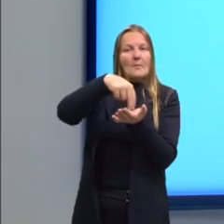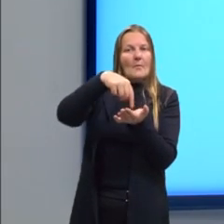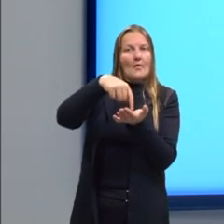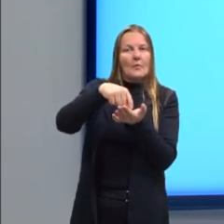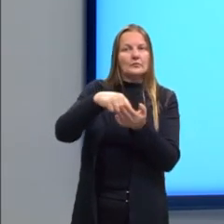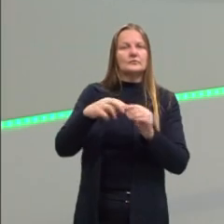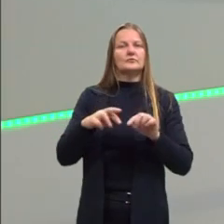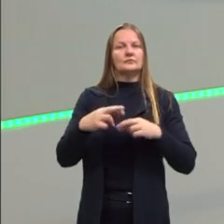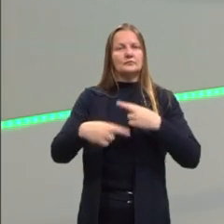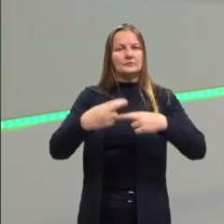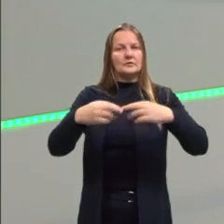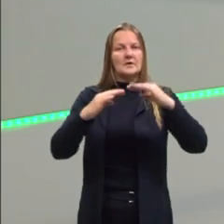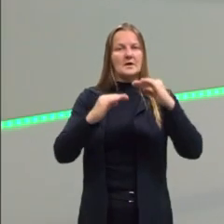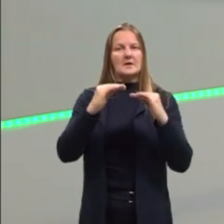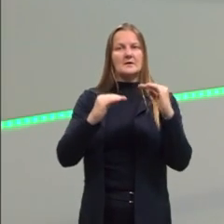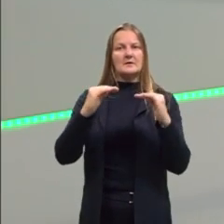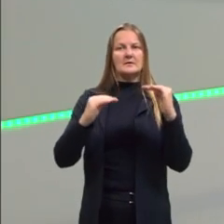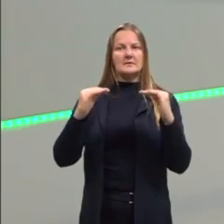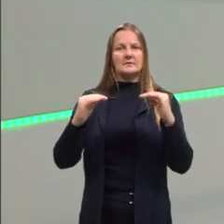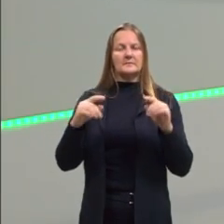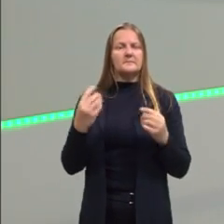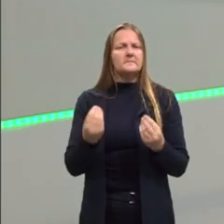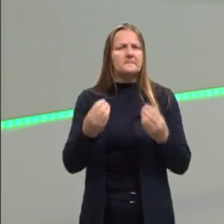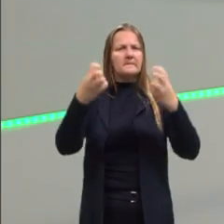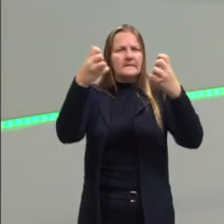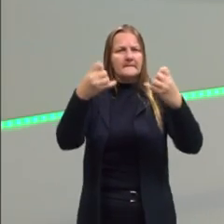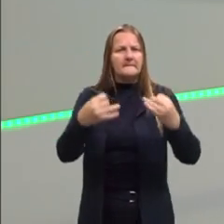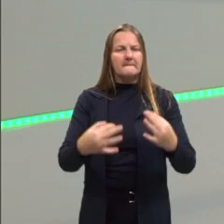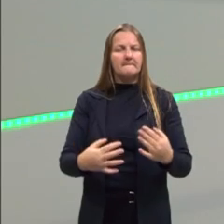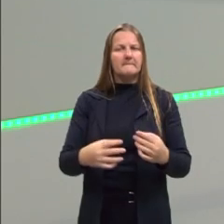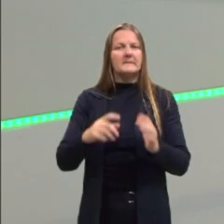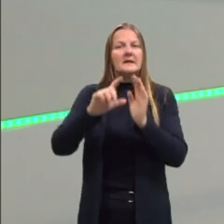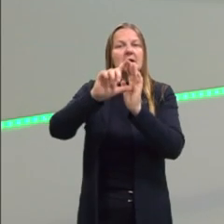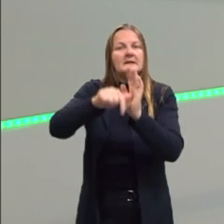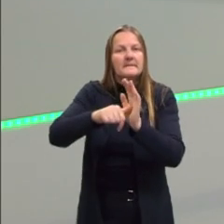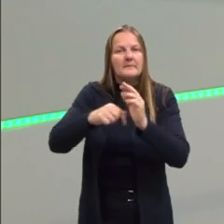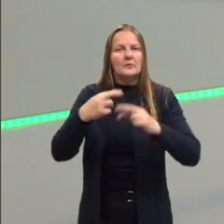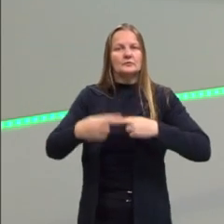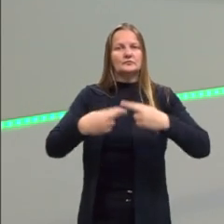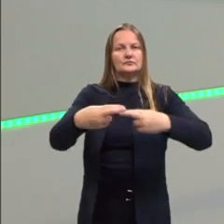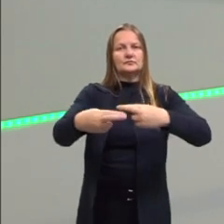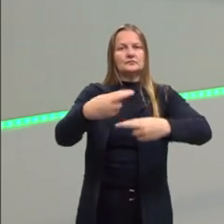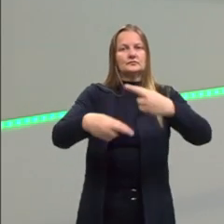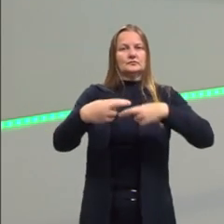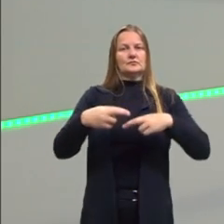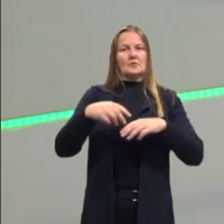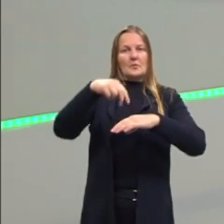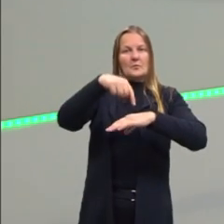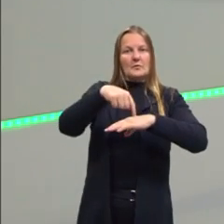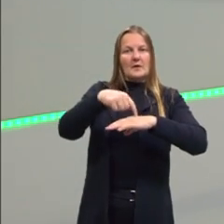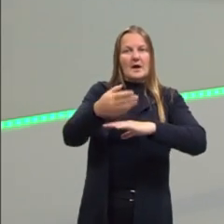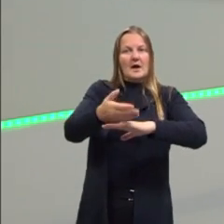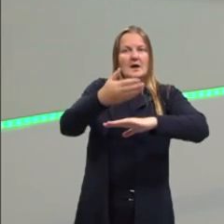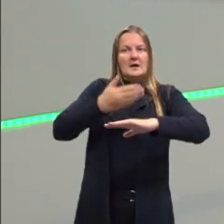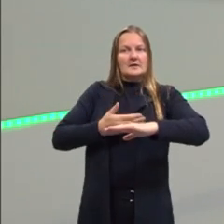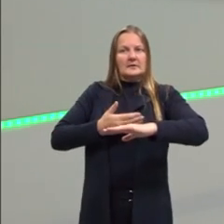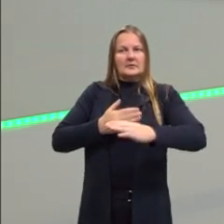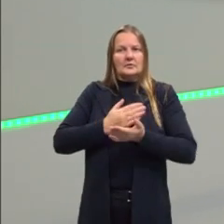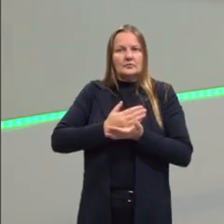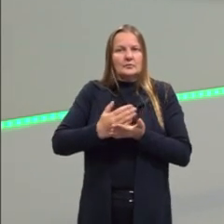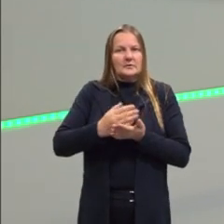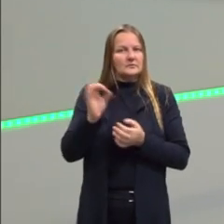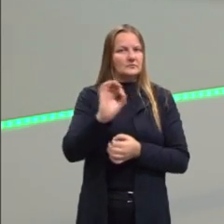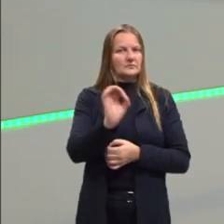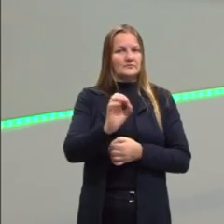né constante no estado de Equilíbrio então é somente após o estado de Equilíbrio sai não as concentrações iniciais